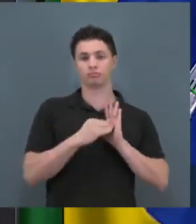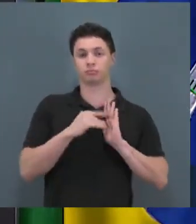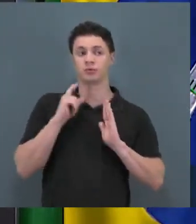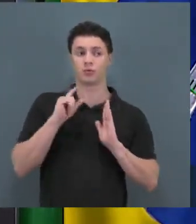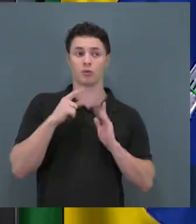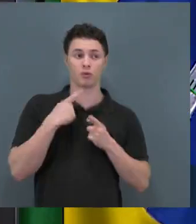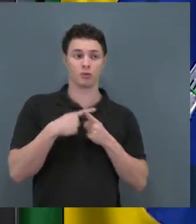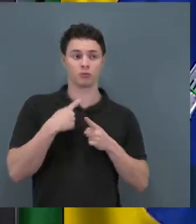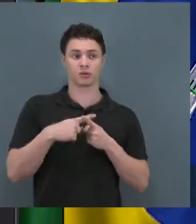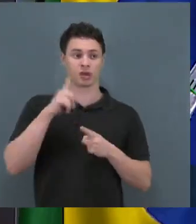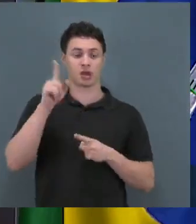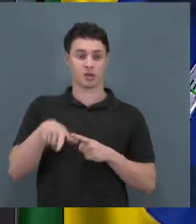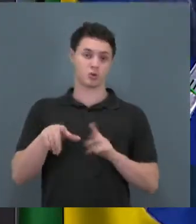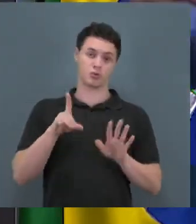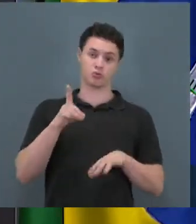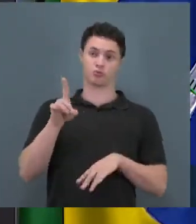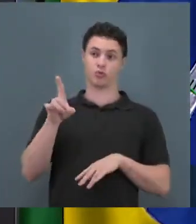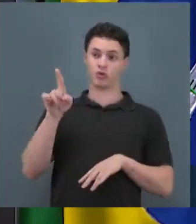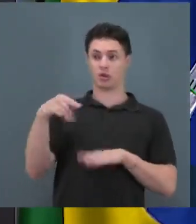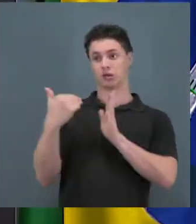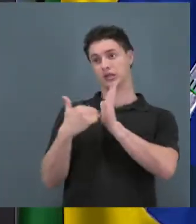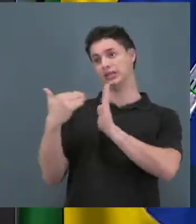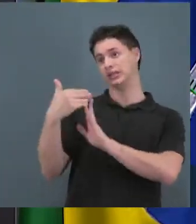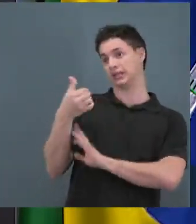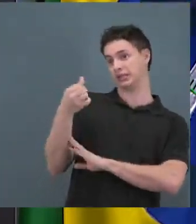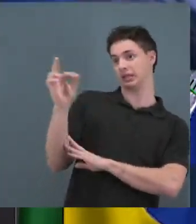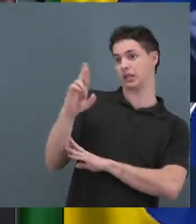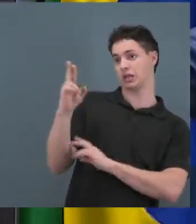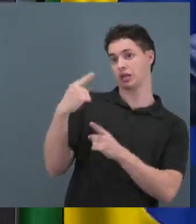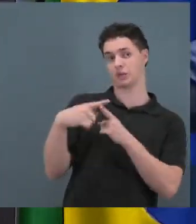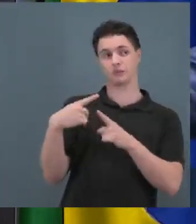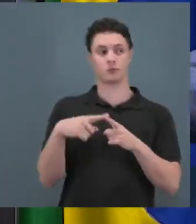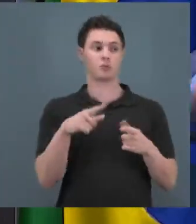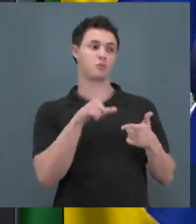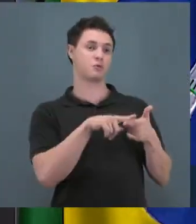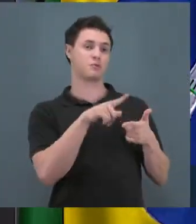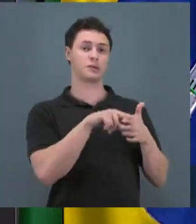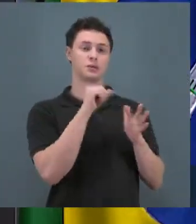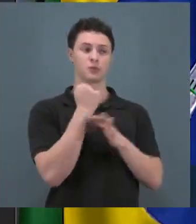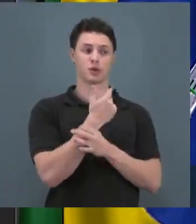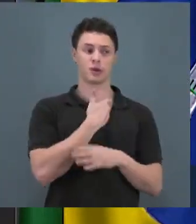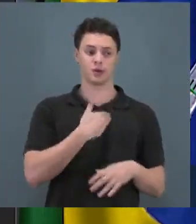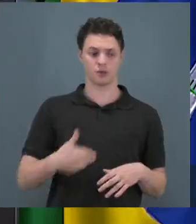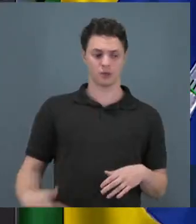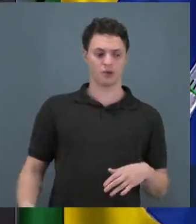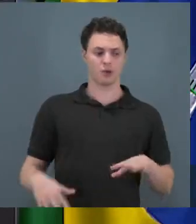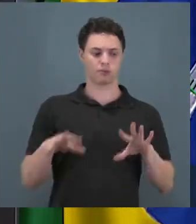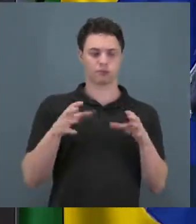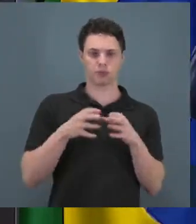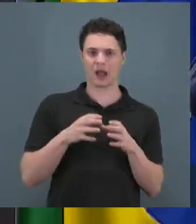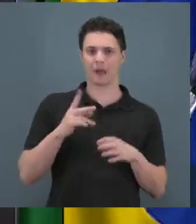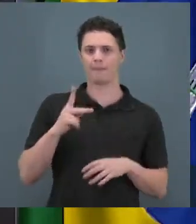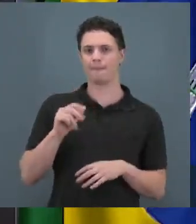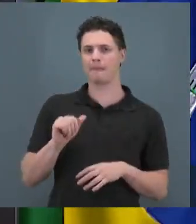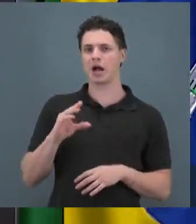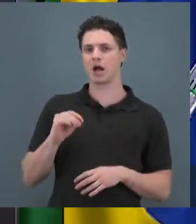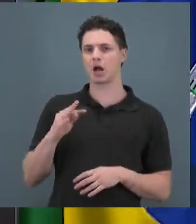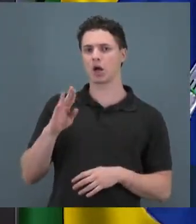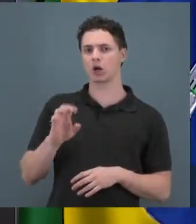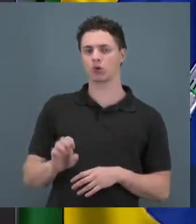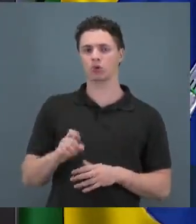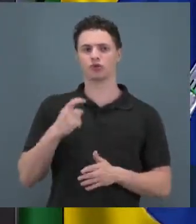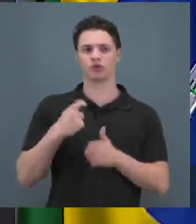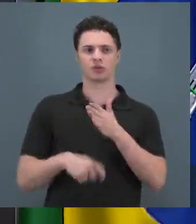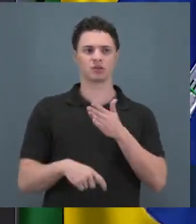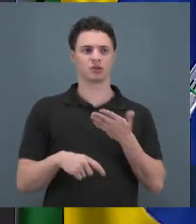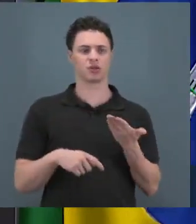Porque está o dólar a 6, porque a crise de segurança pública tomou, é pacote fiscal, joga aí